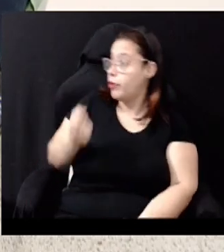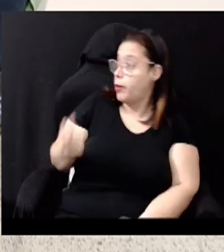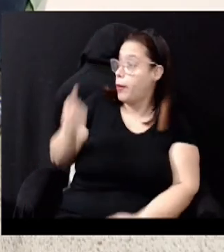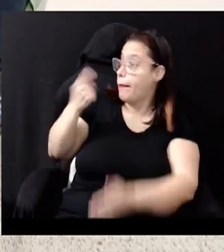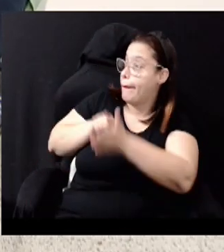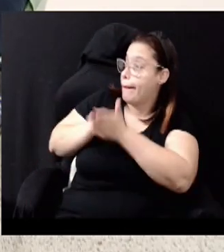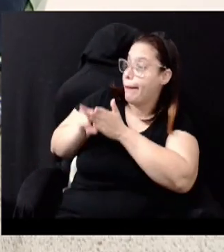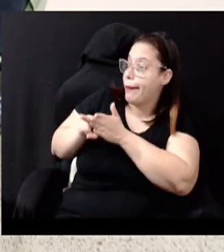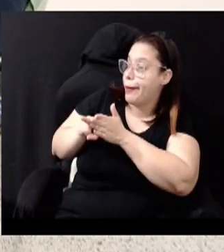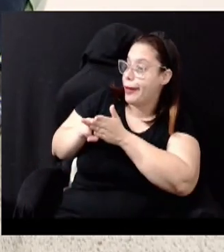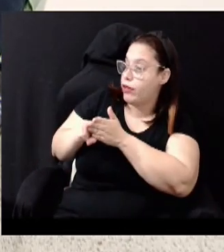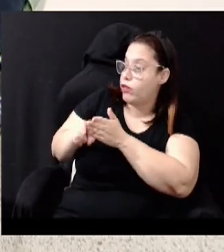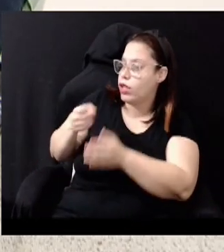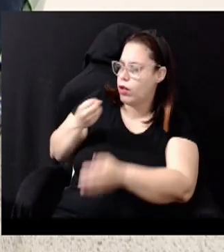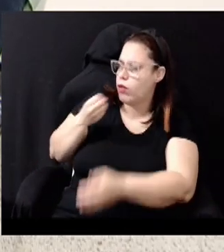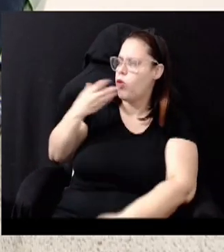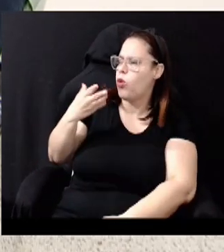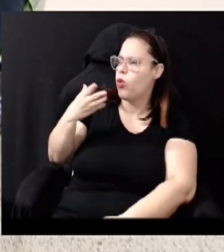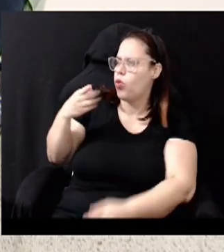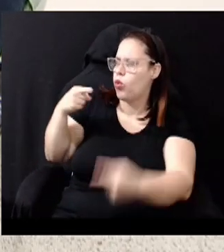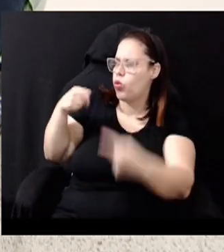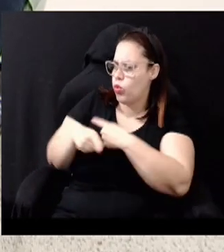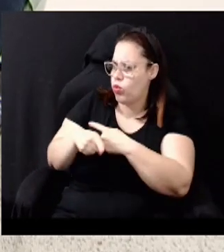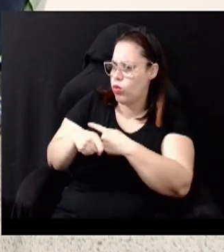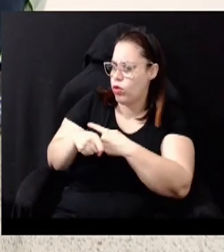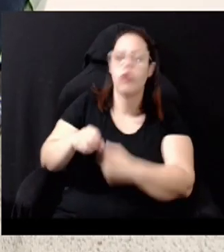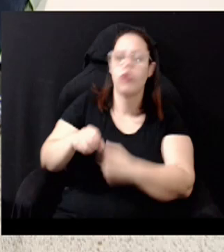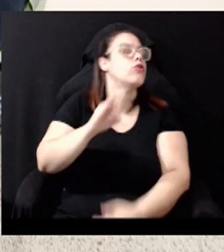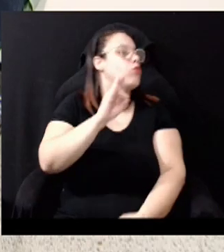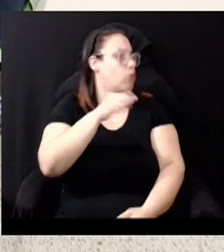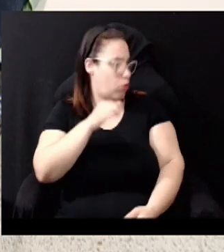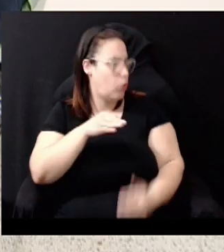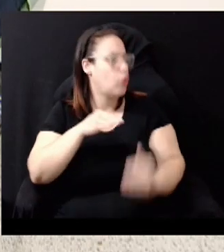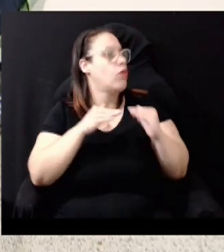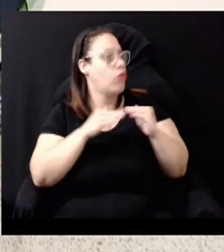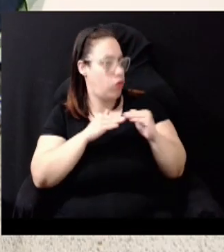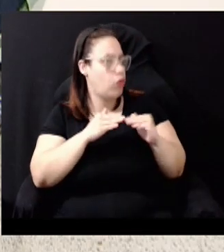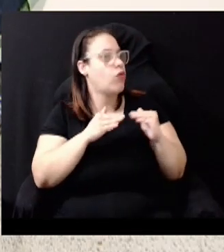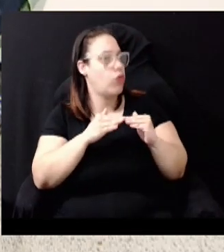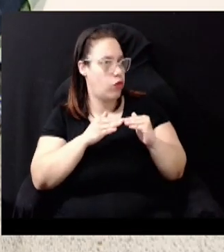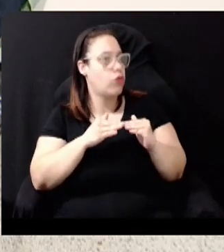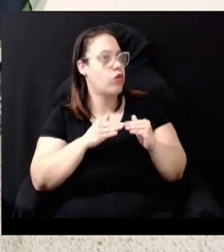a favor? Sou muito a favor, muito. Assim, com